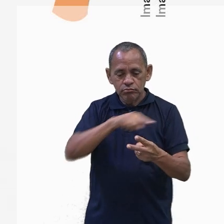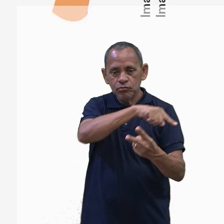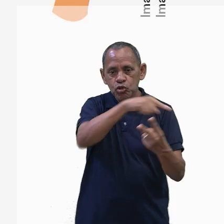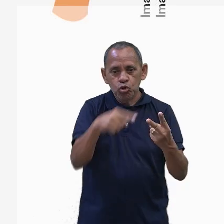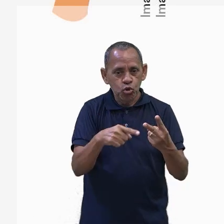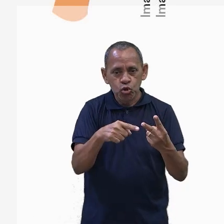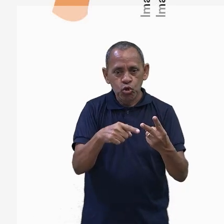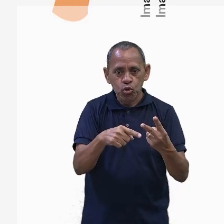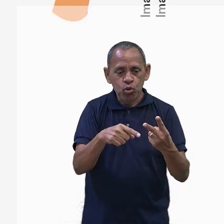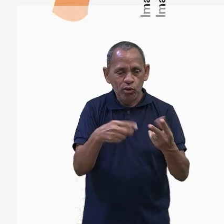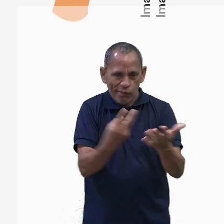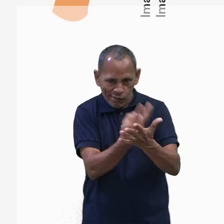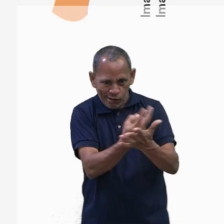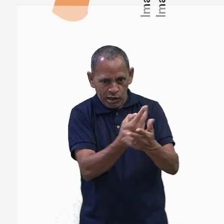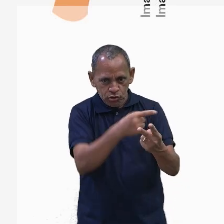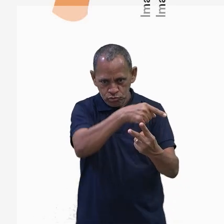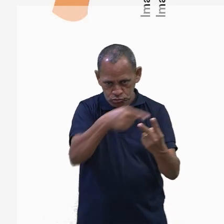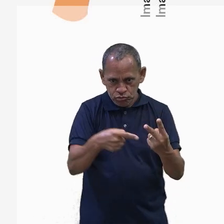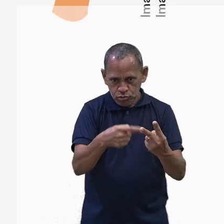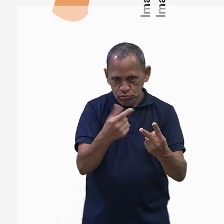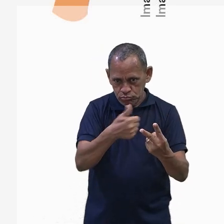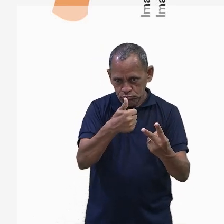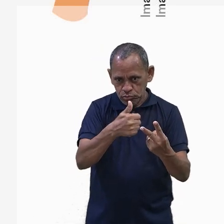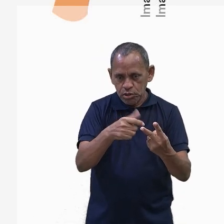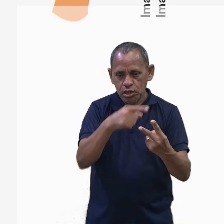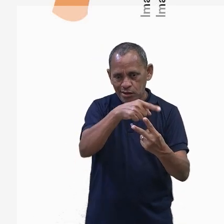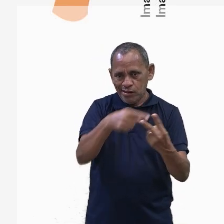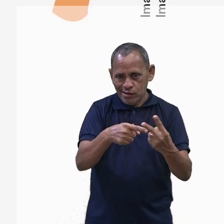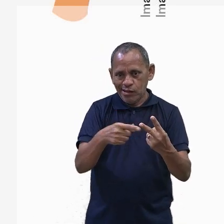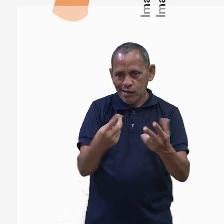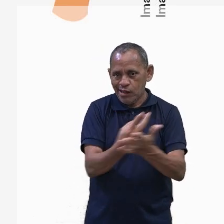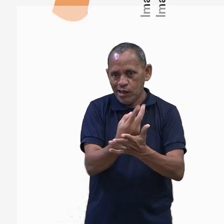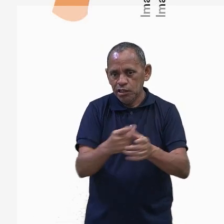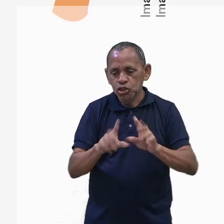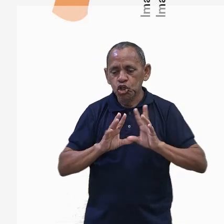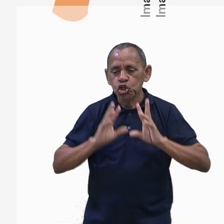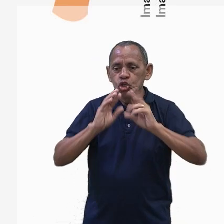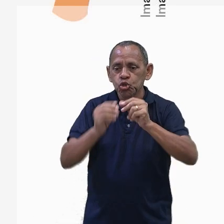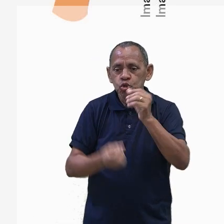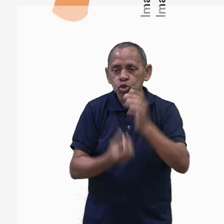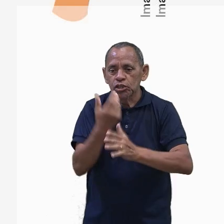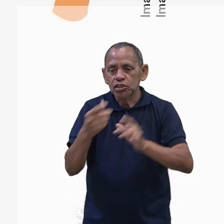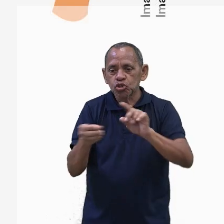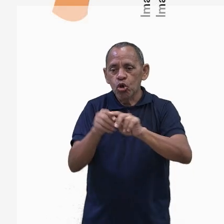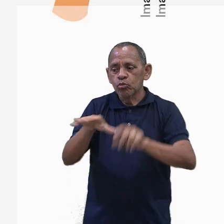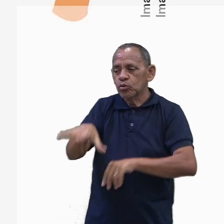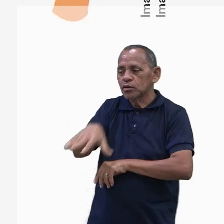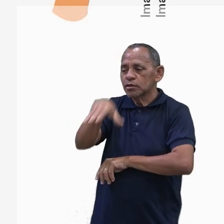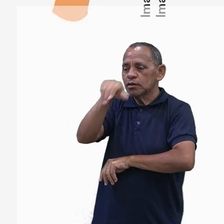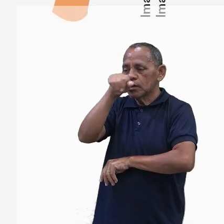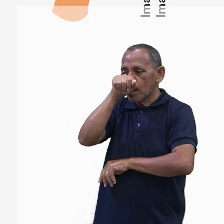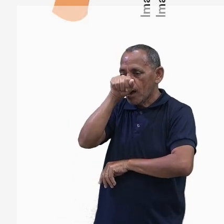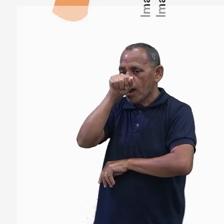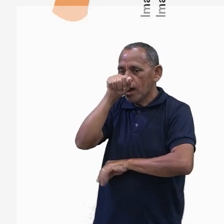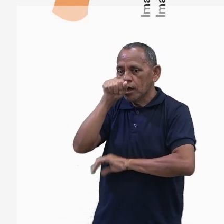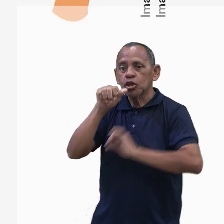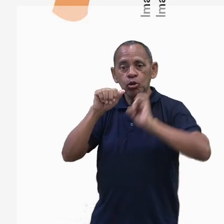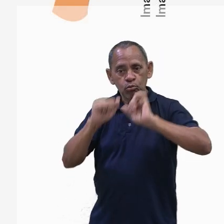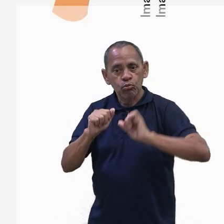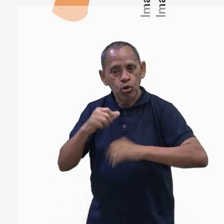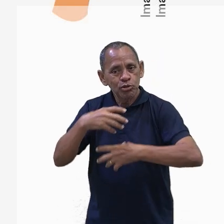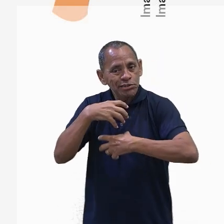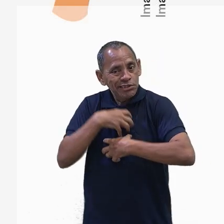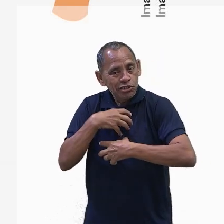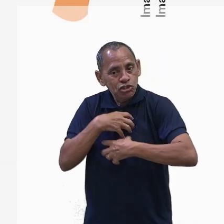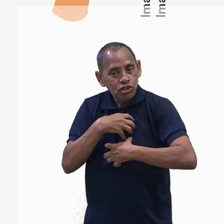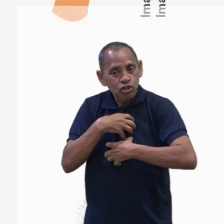estão certos. Na verdade, tudo isso surge da onde? Do ar, que eu posso sentir, mas eu não